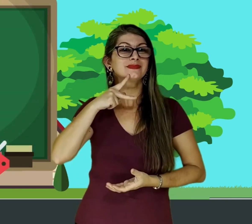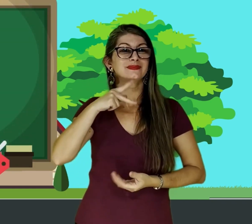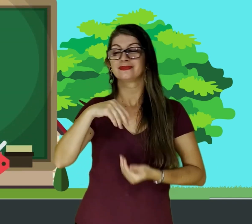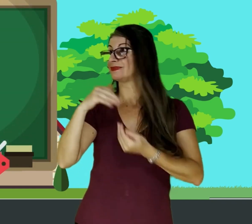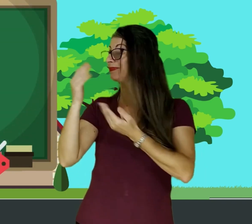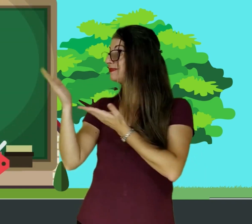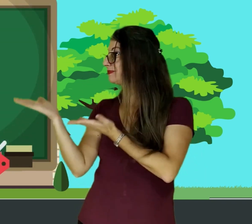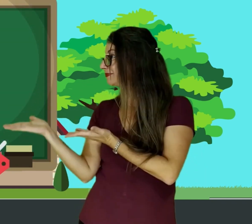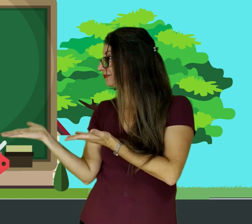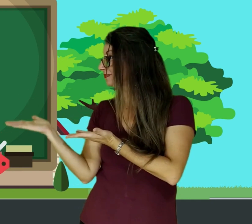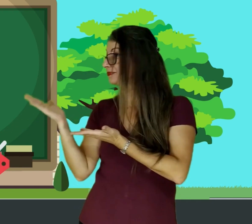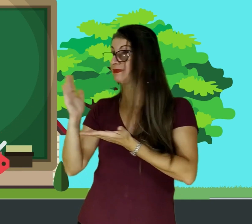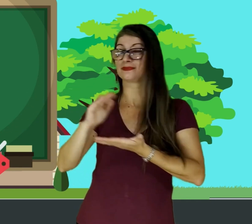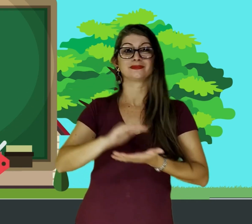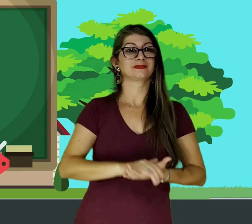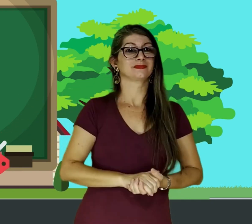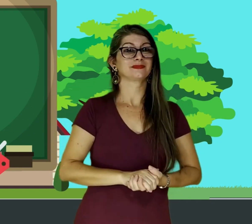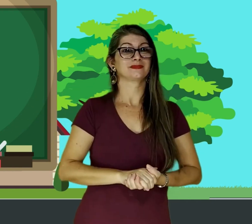Prisca,